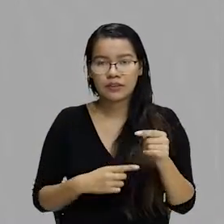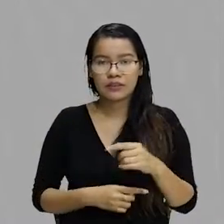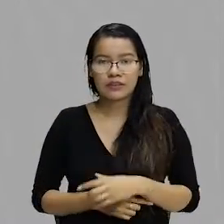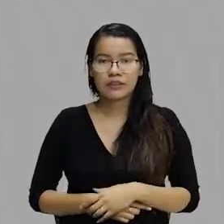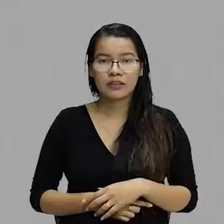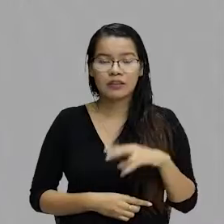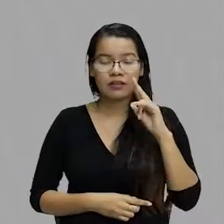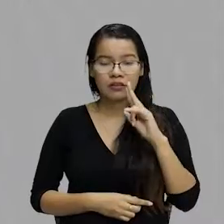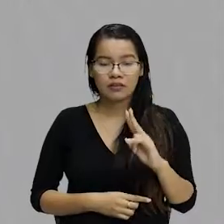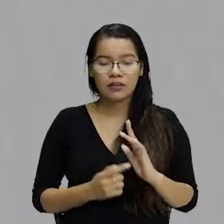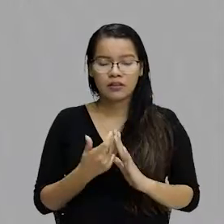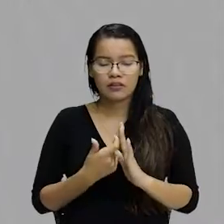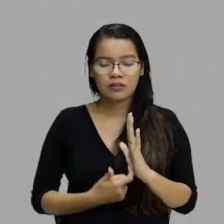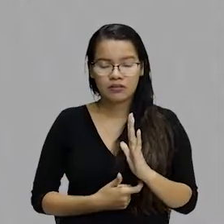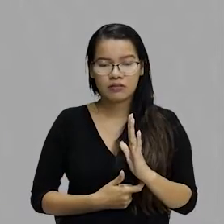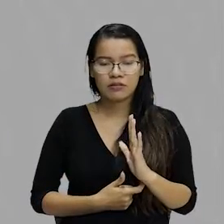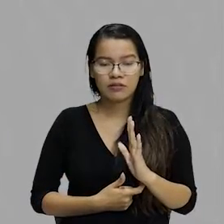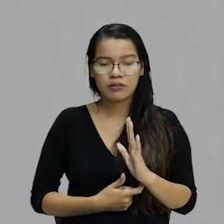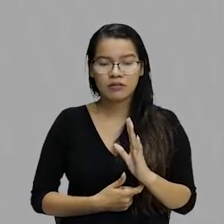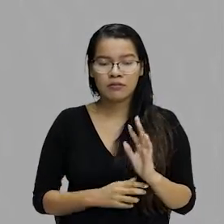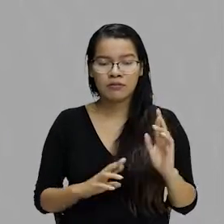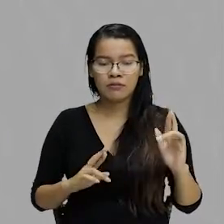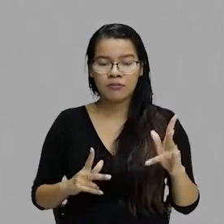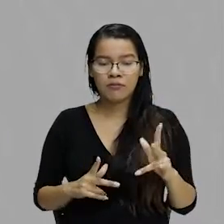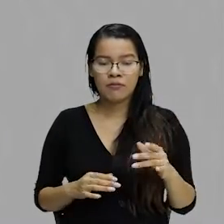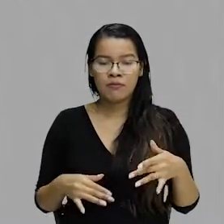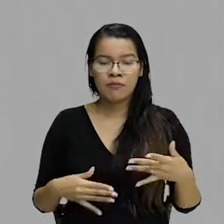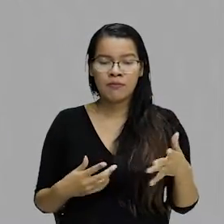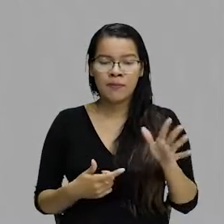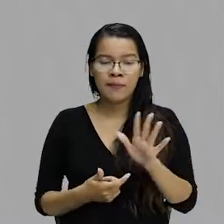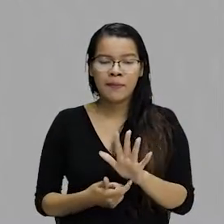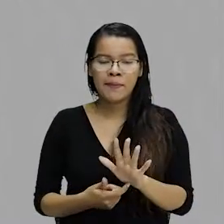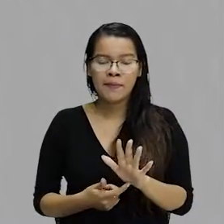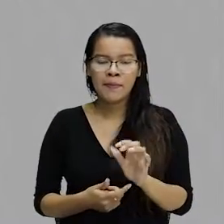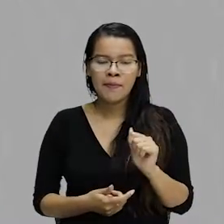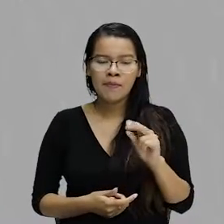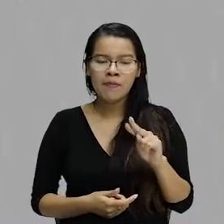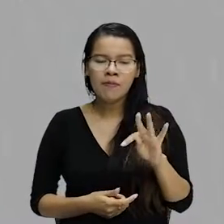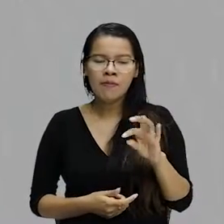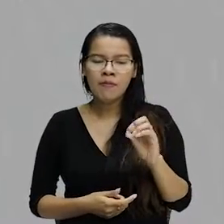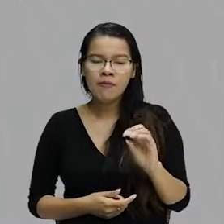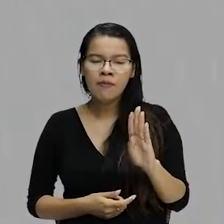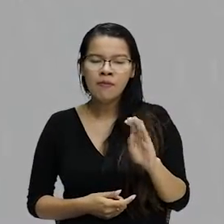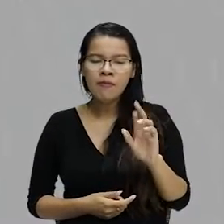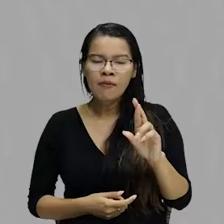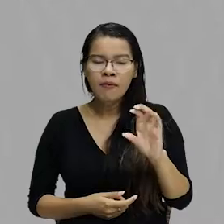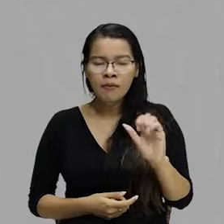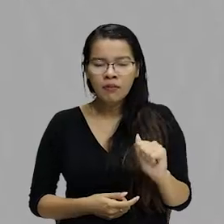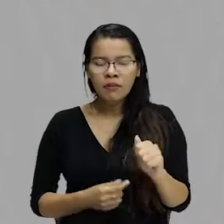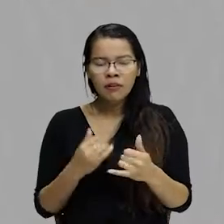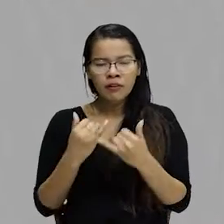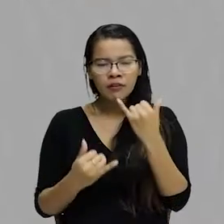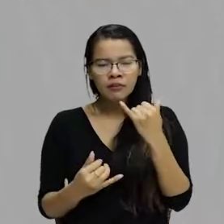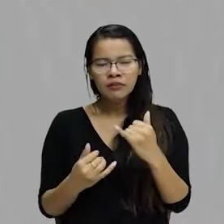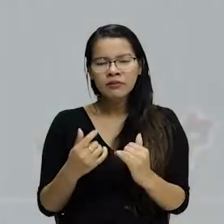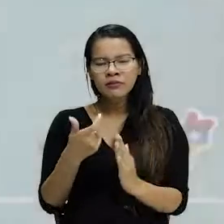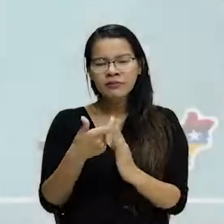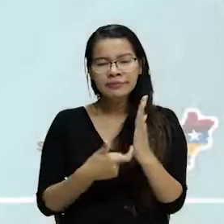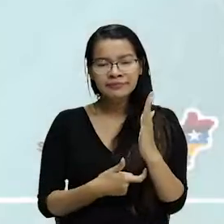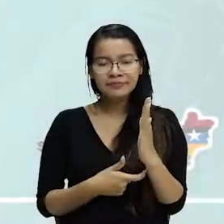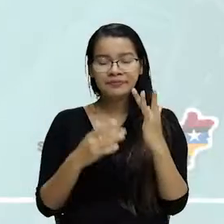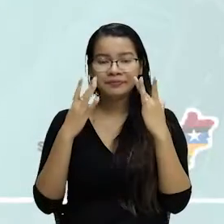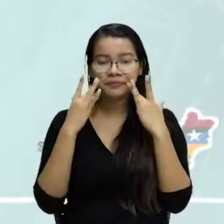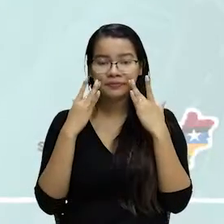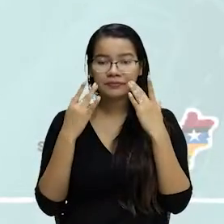ver esse texto dramático de uma maneira diferente. Porque quando você pega o Alto da Barca do Inferno, ele está na forma de texto teatral.